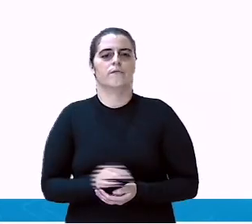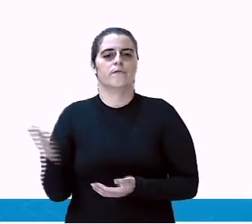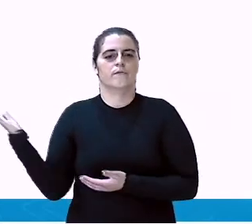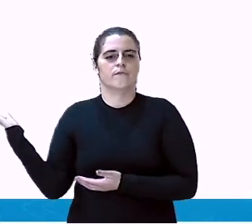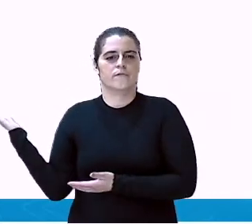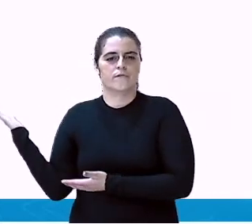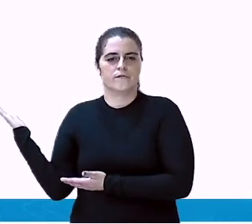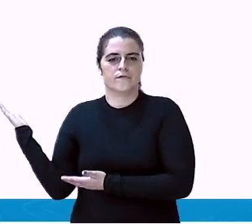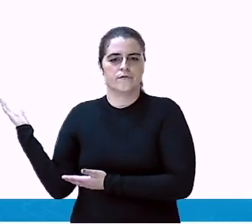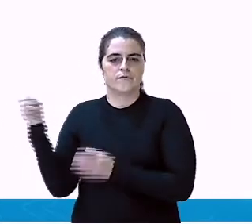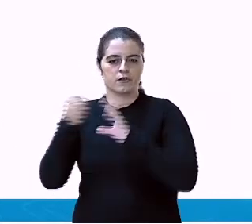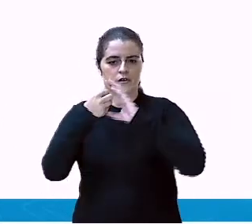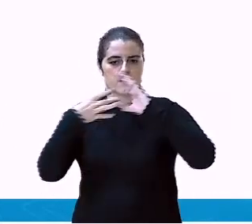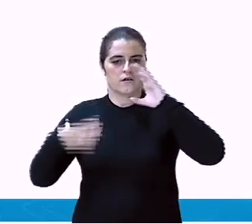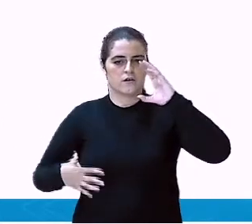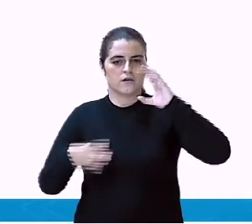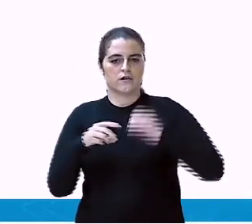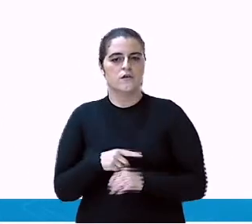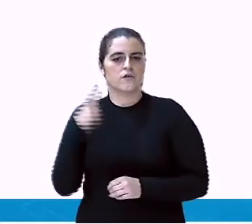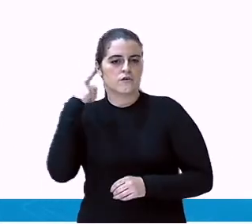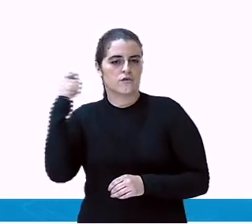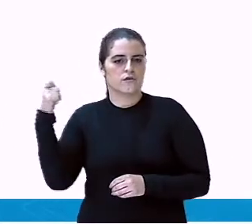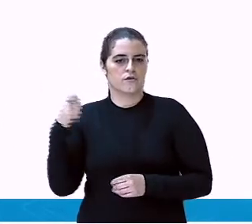dessas características aqui do som?